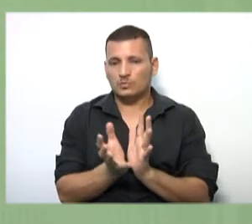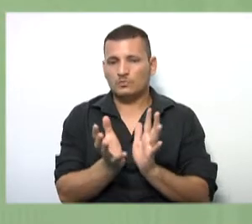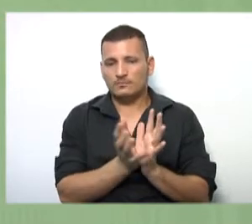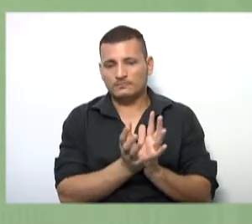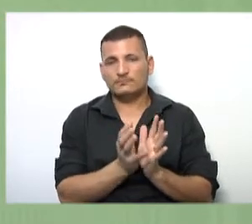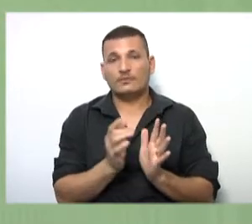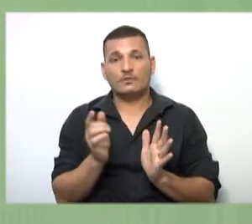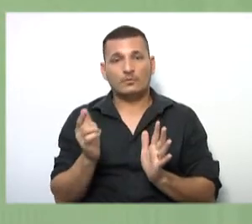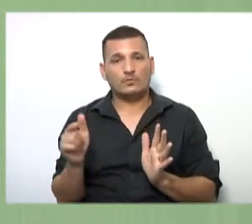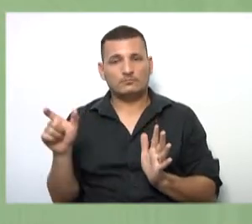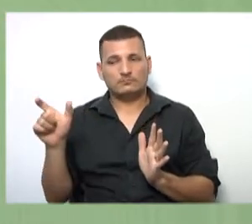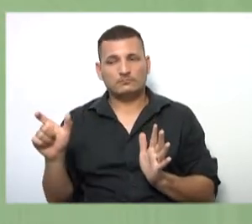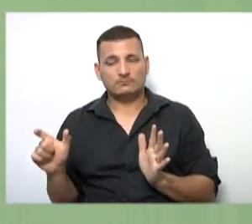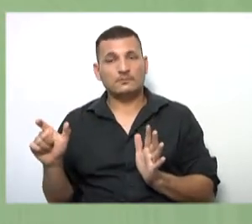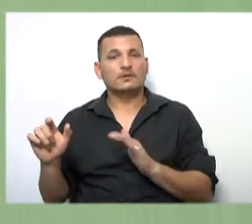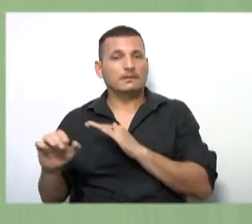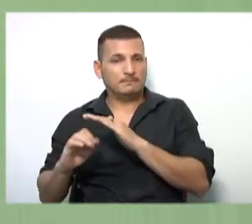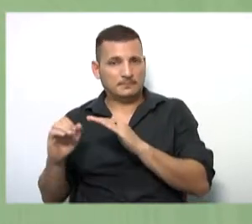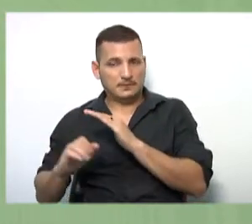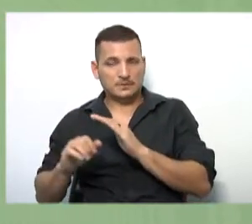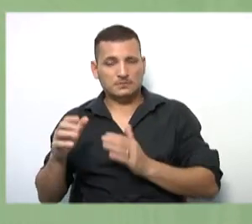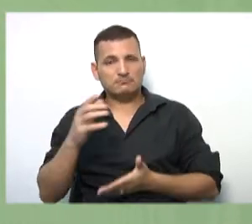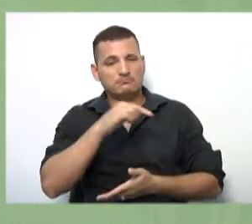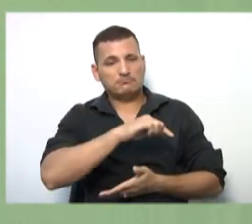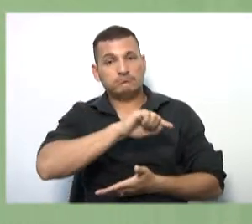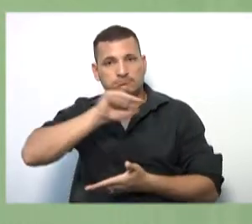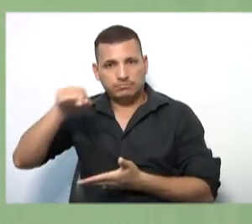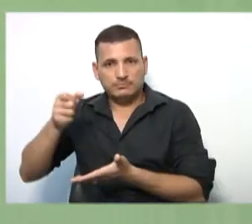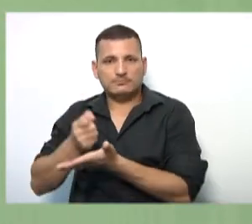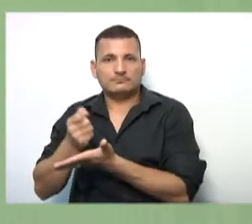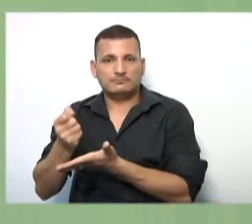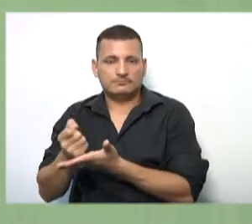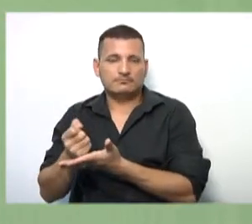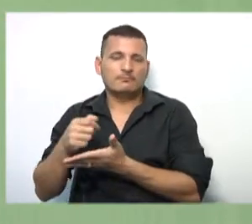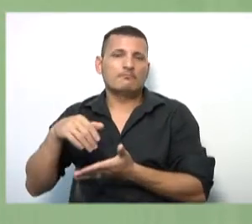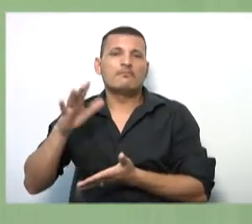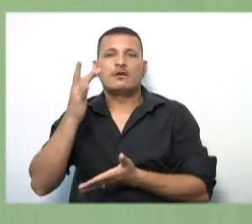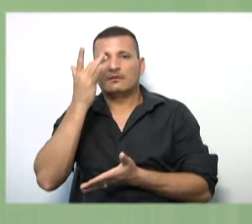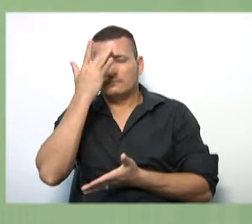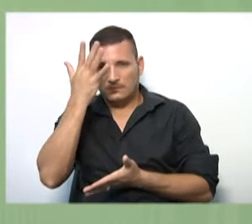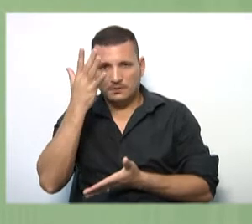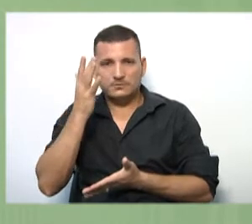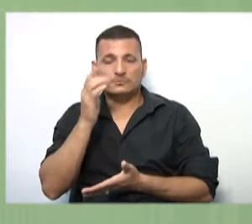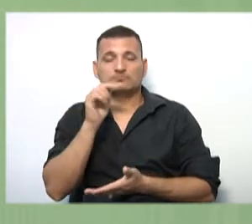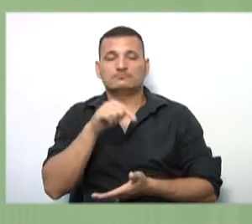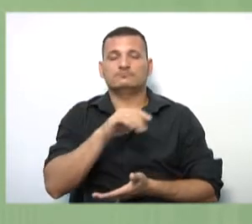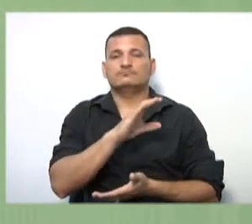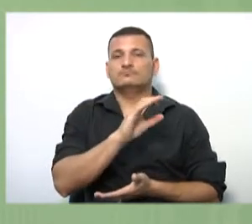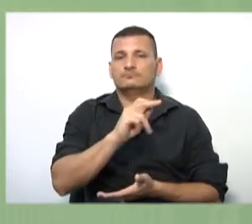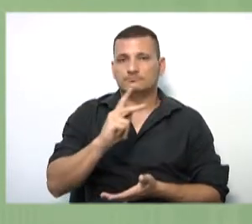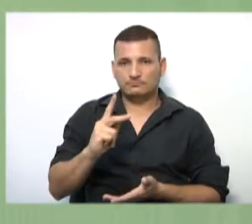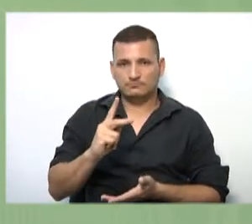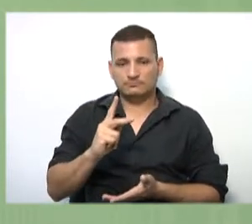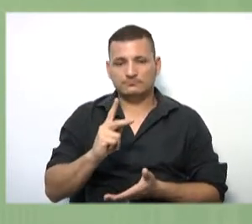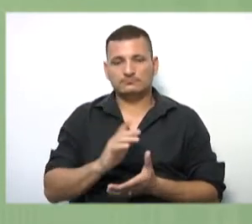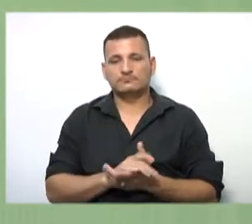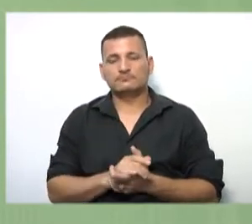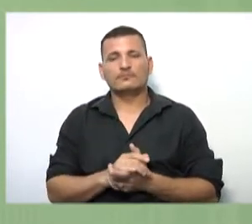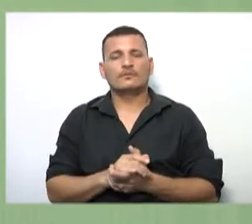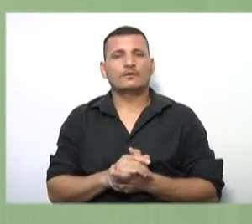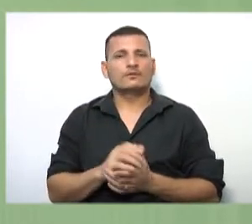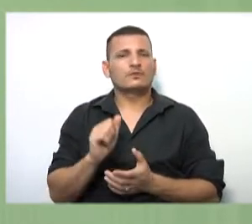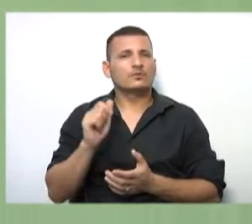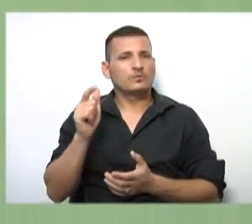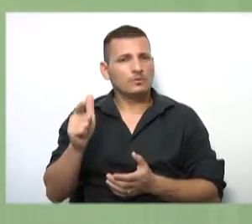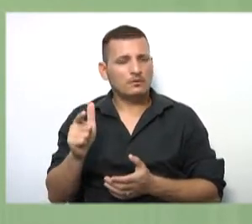empresa contratante, fica mais fácil e barato contratar uma firma, a cooperativa, do que